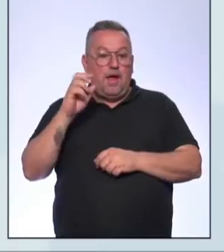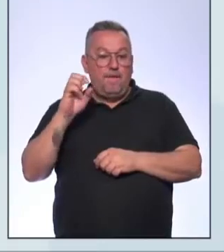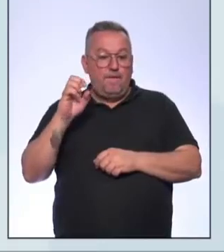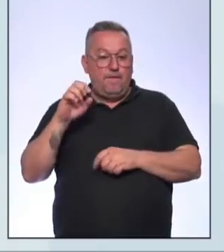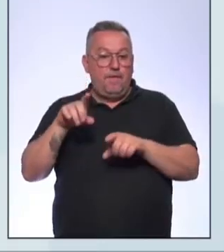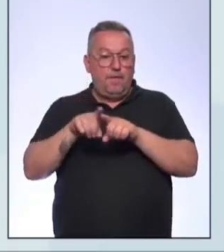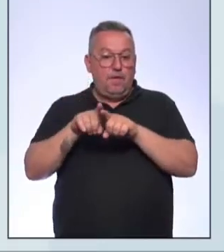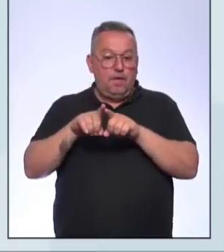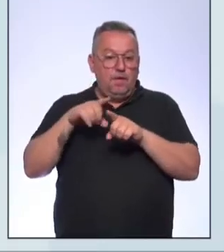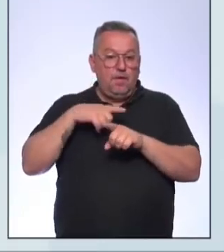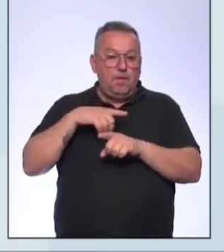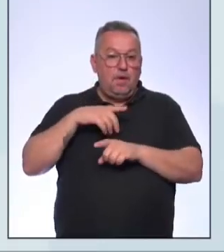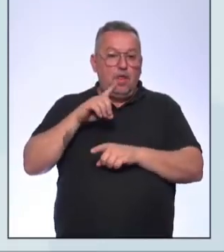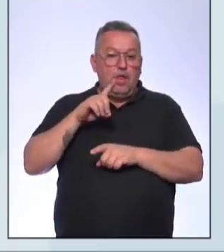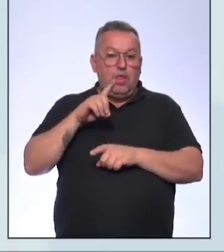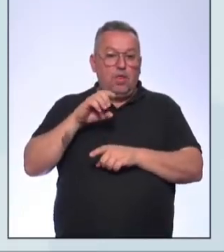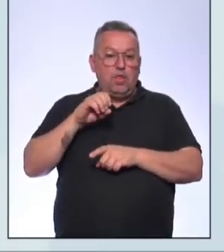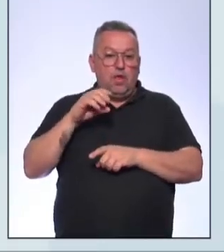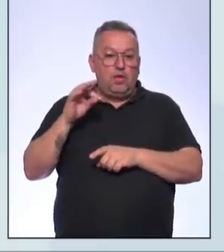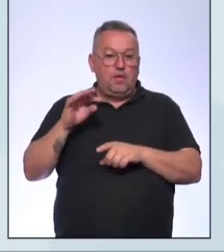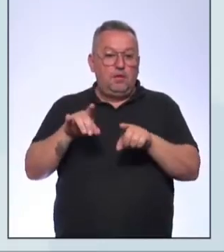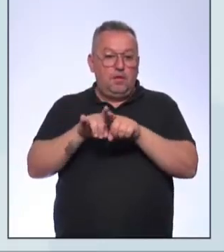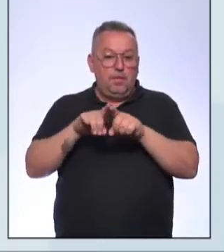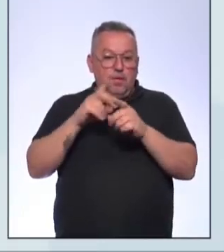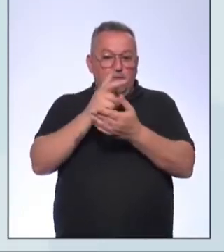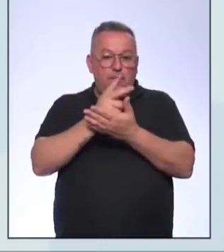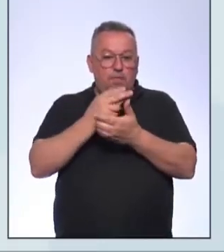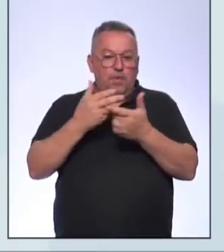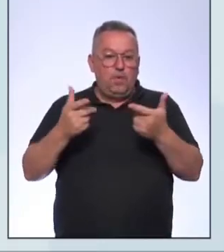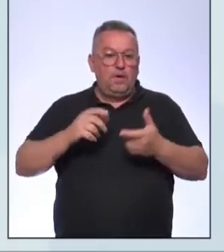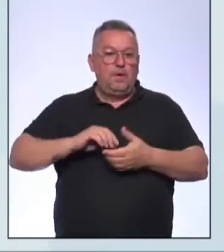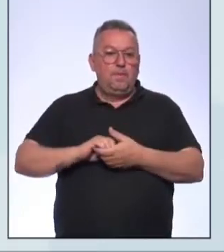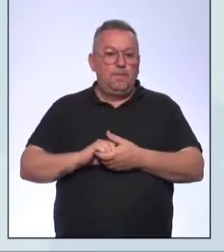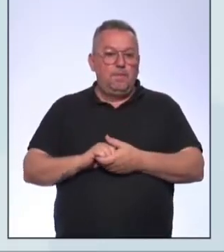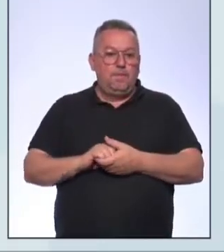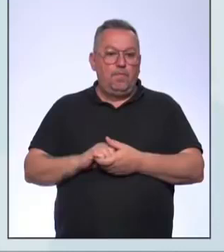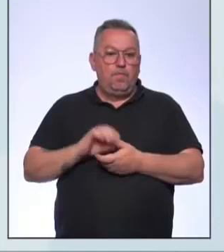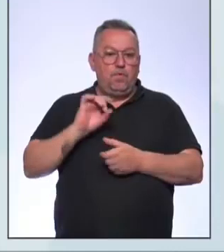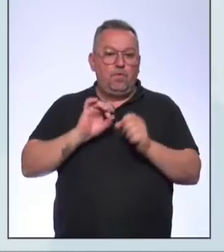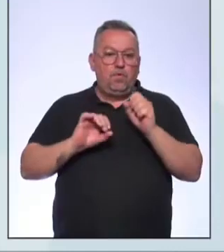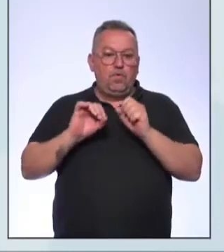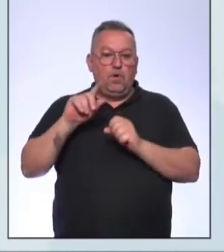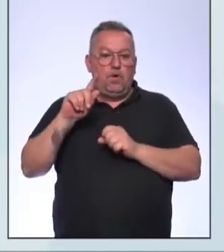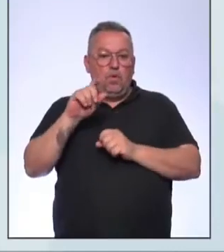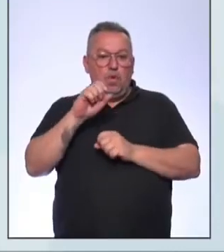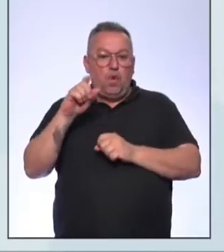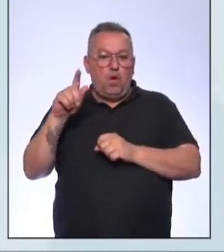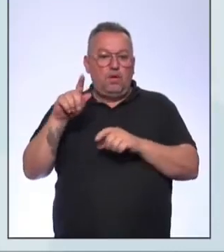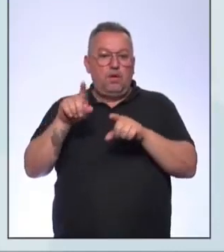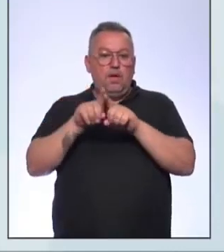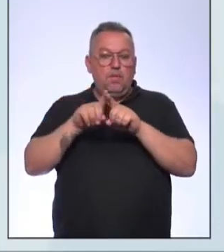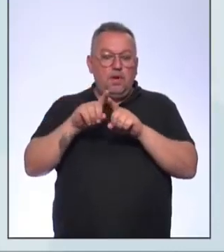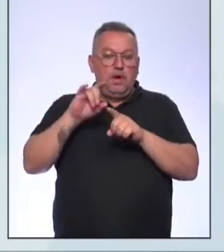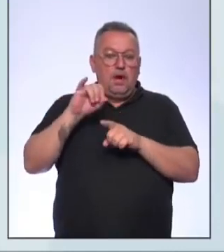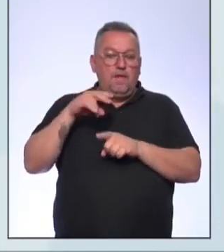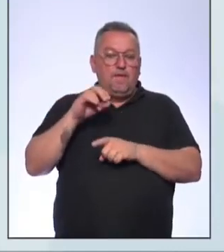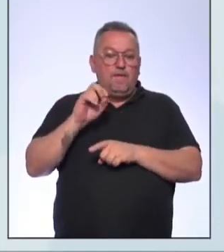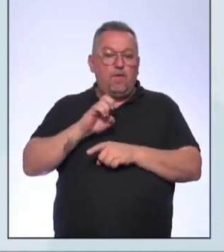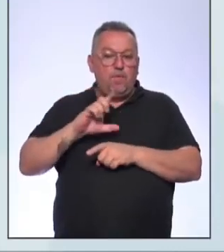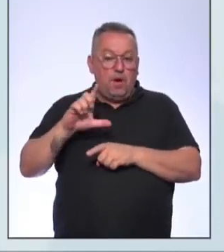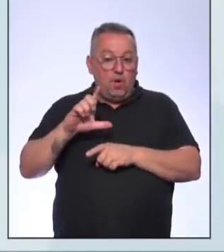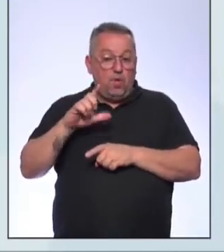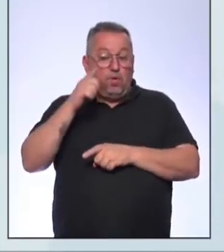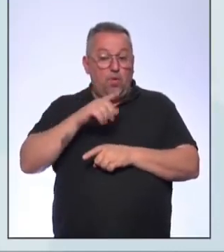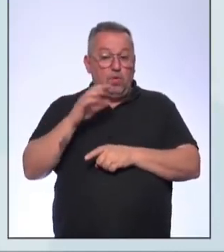I have got. Os dois querem dizer a mesma coisa, tá? Só que o have got, ele é informal e o have é